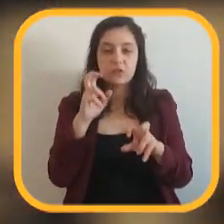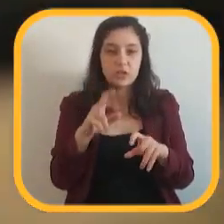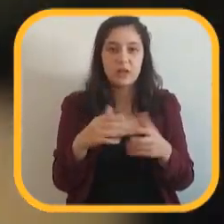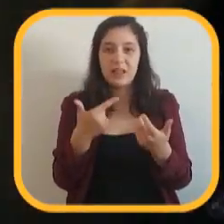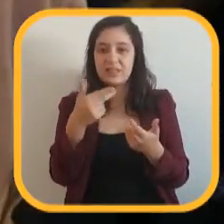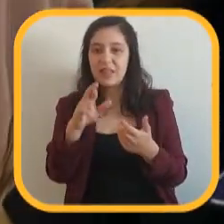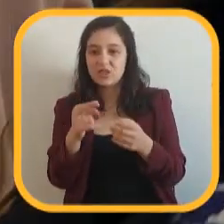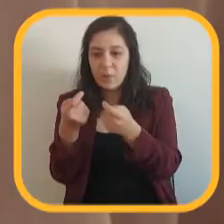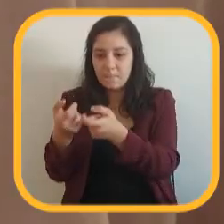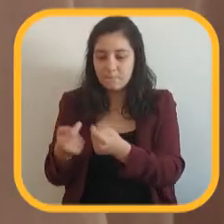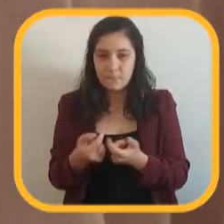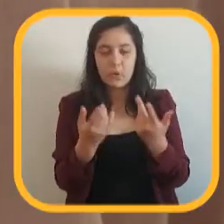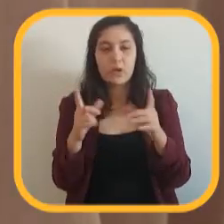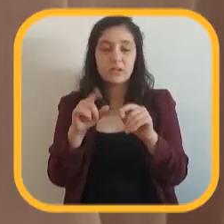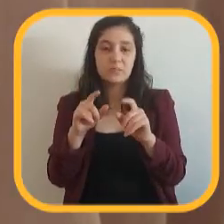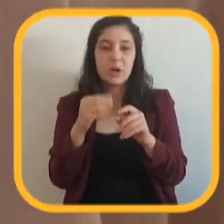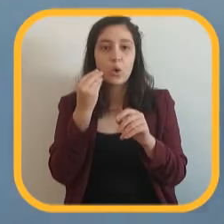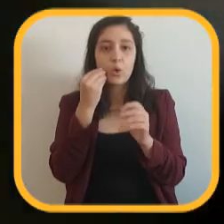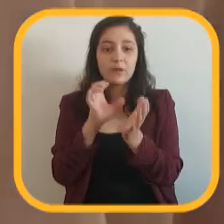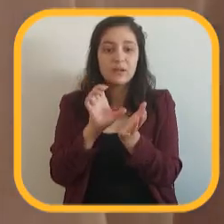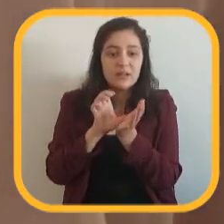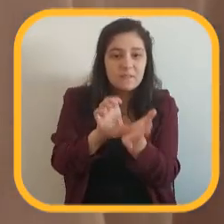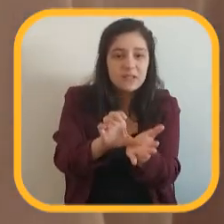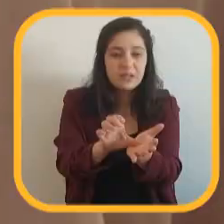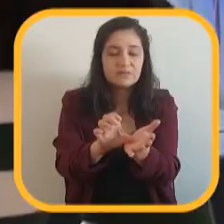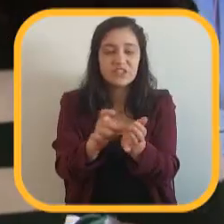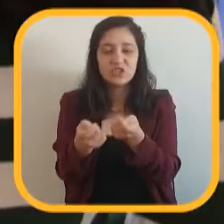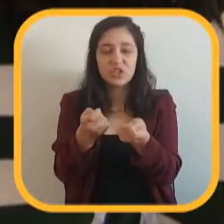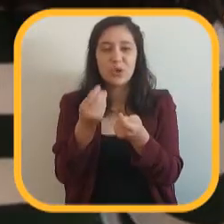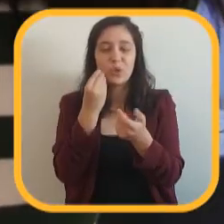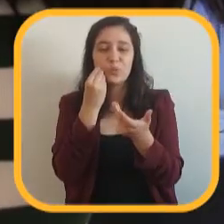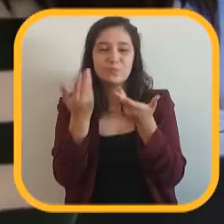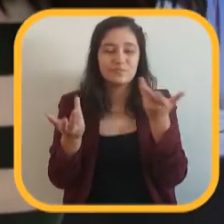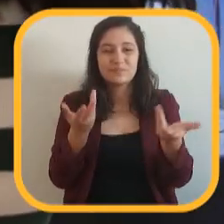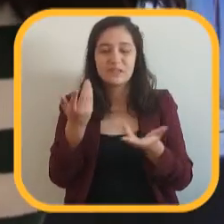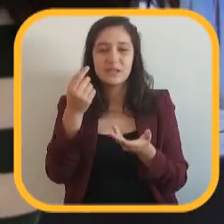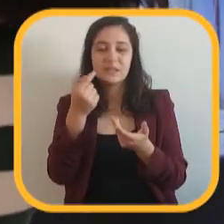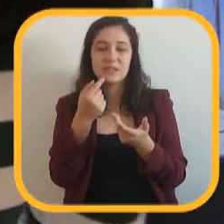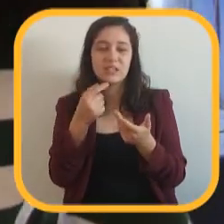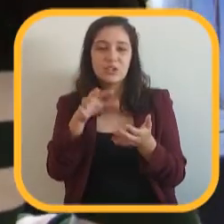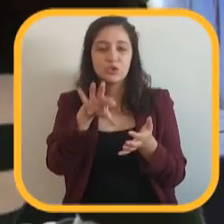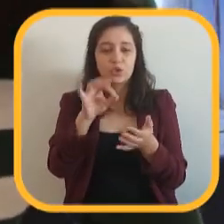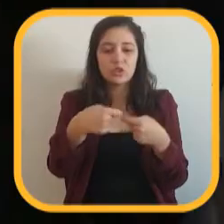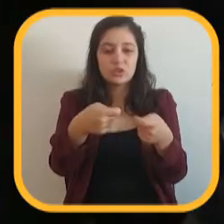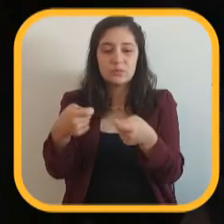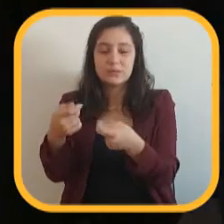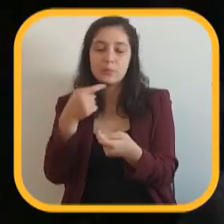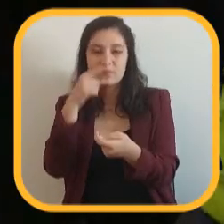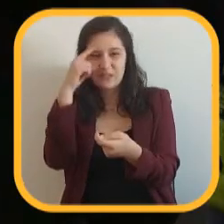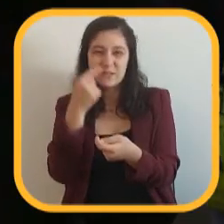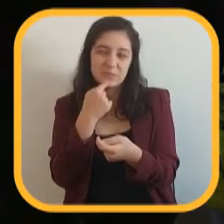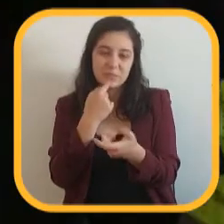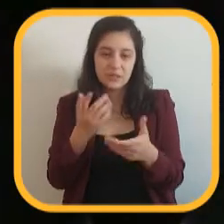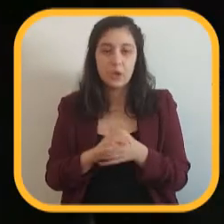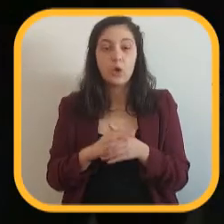de aprovação dos projetos e depois a maneira como esse financiamento é gerido. Às vezes é difícil perceber como é que se escolhe essa distribuição.